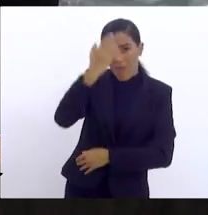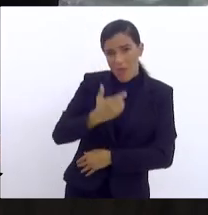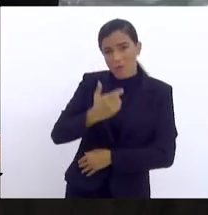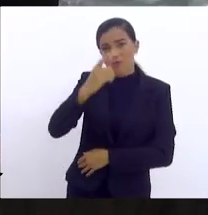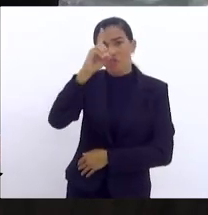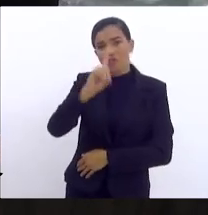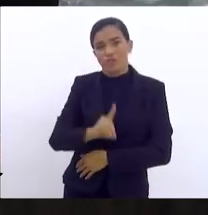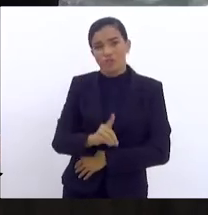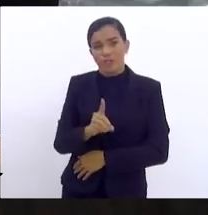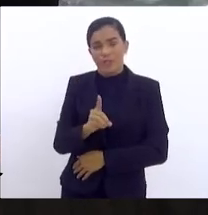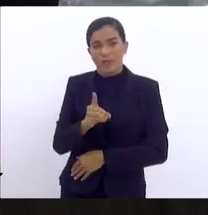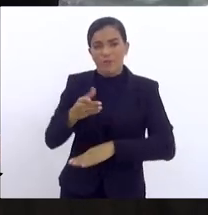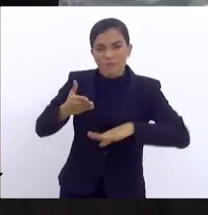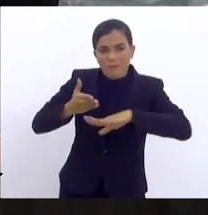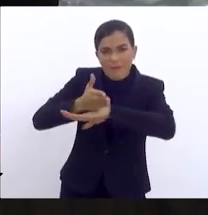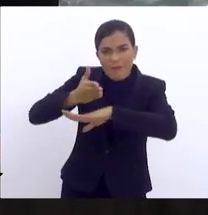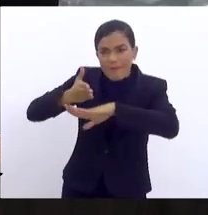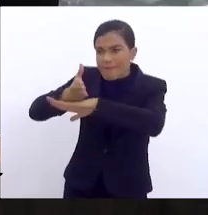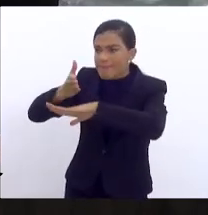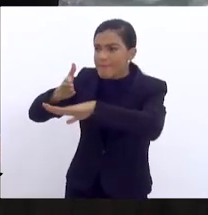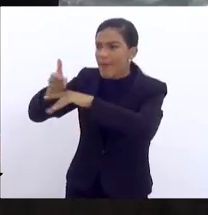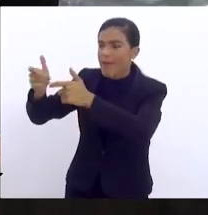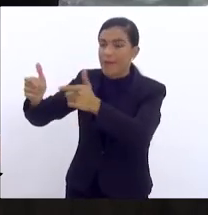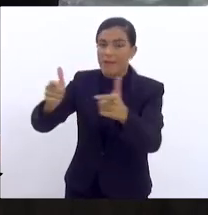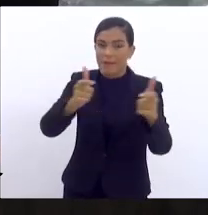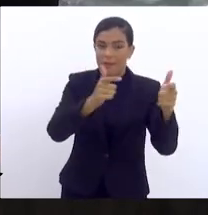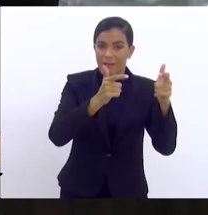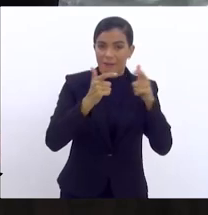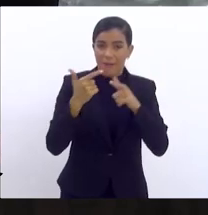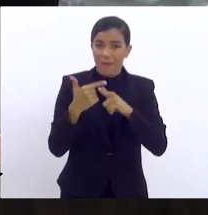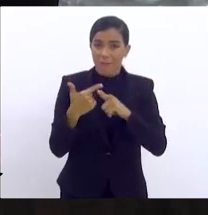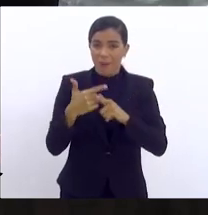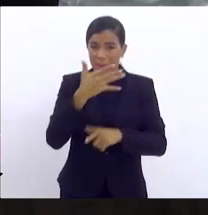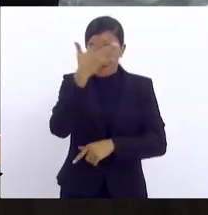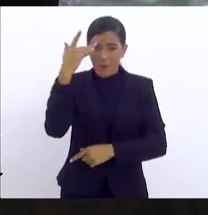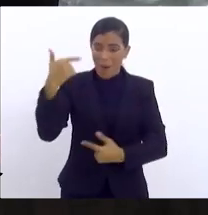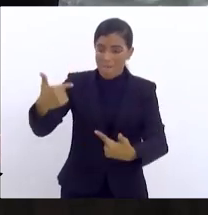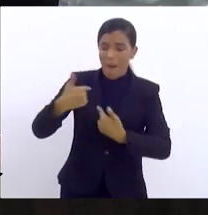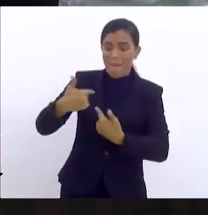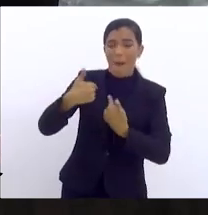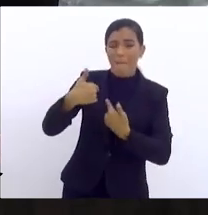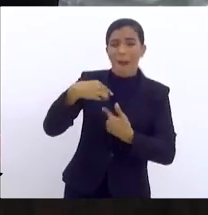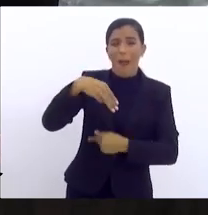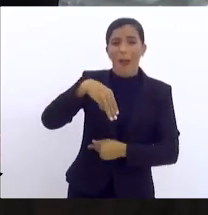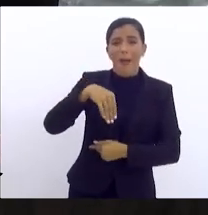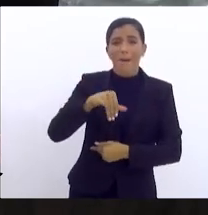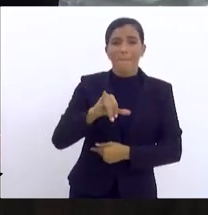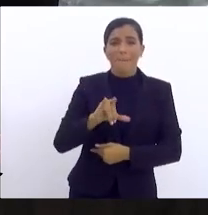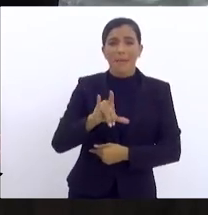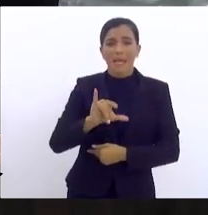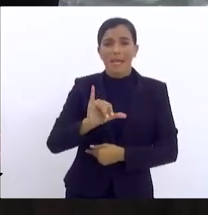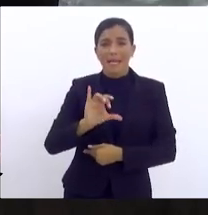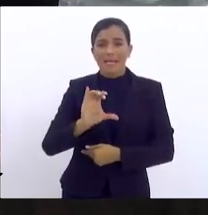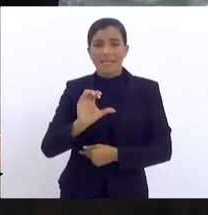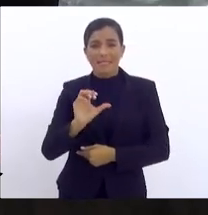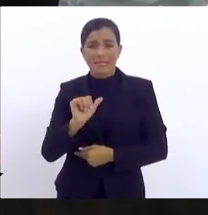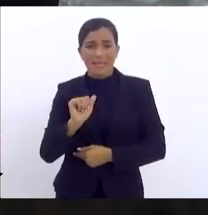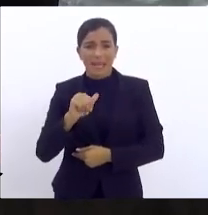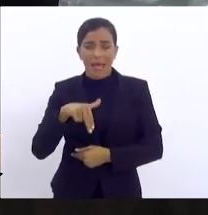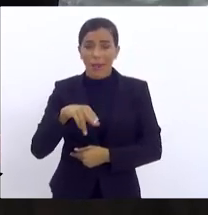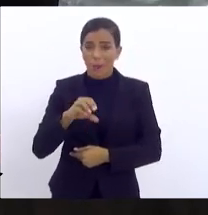meu direito de ir nesses lugares porque eu tô levando fama de miliciano por ir nesses lugares